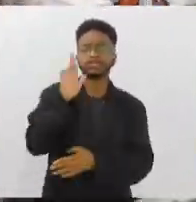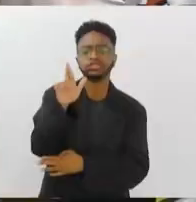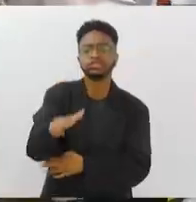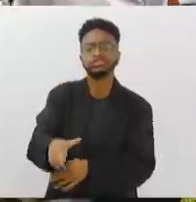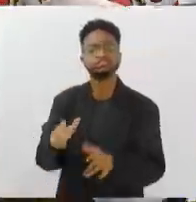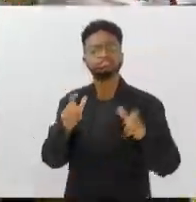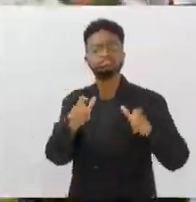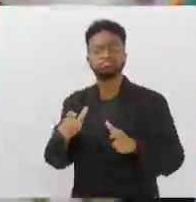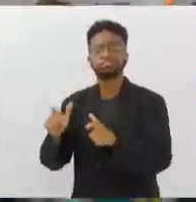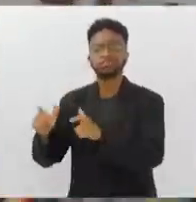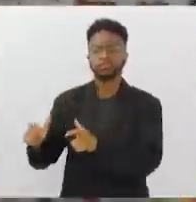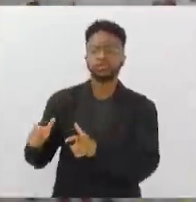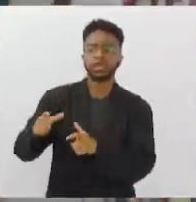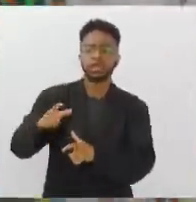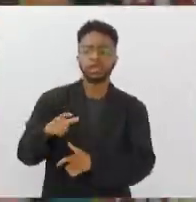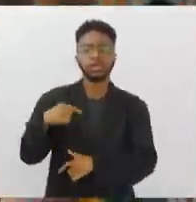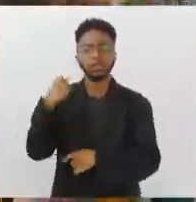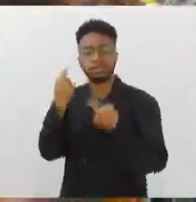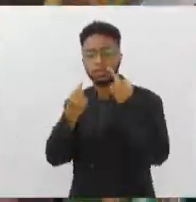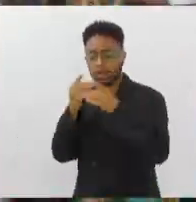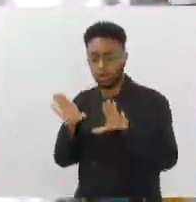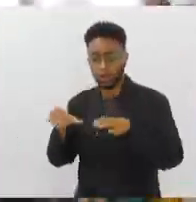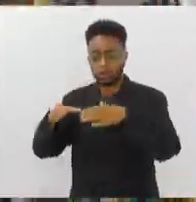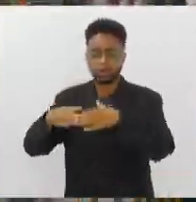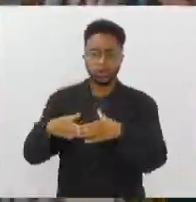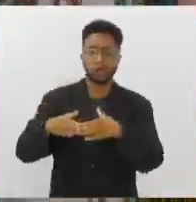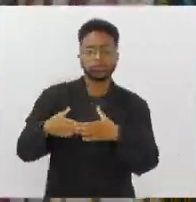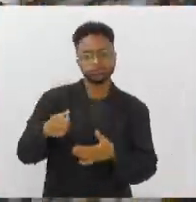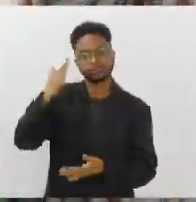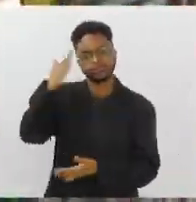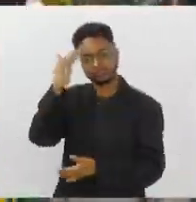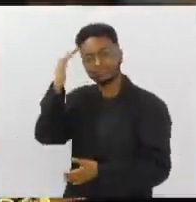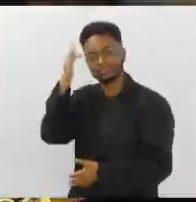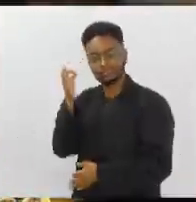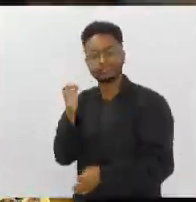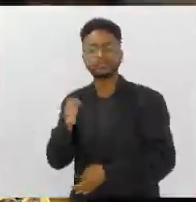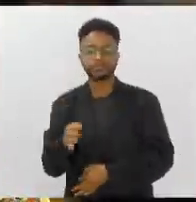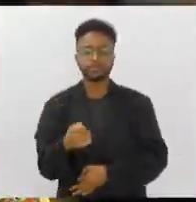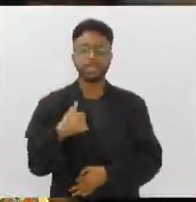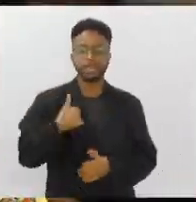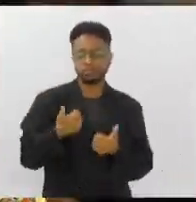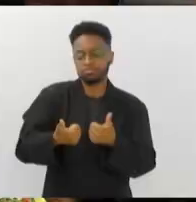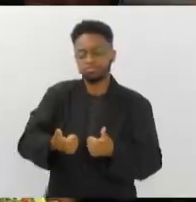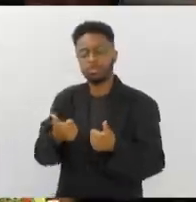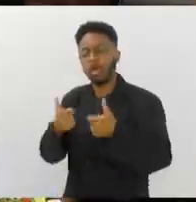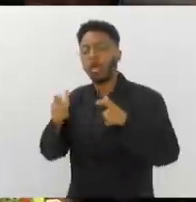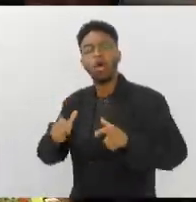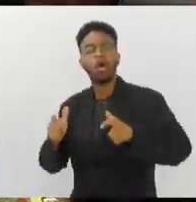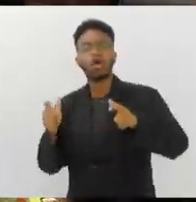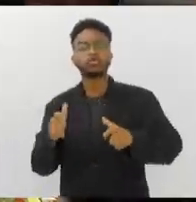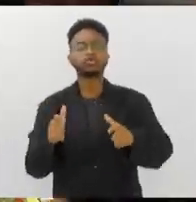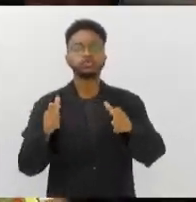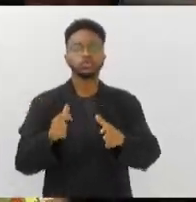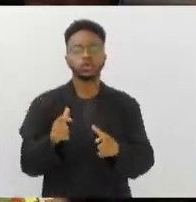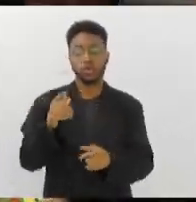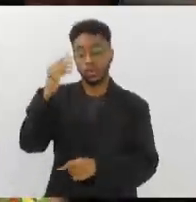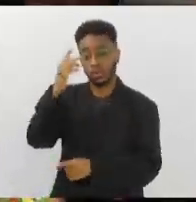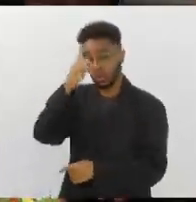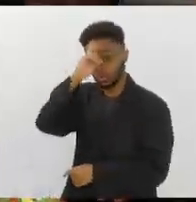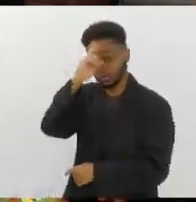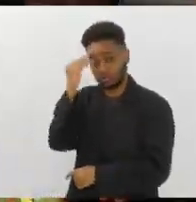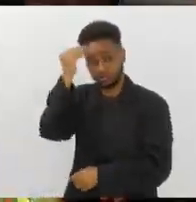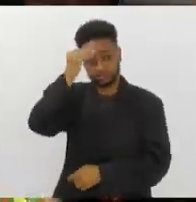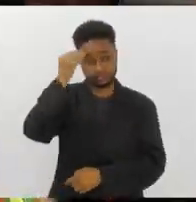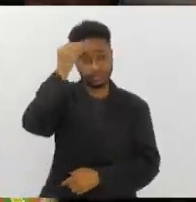razão? É no Tapirano da sua compreensão. Aonde? Tô no hospício. É,